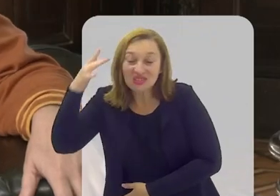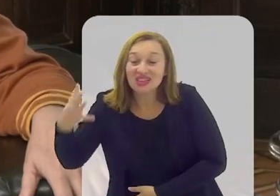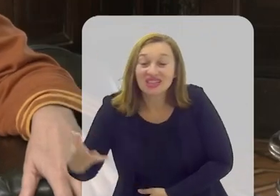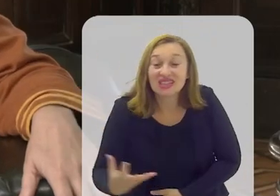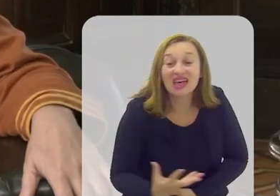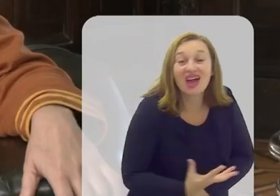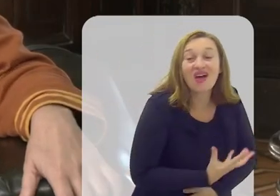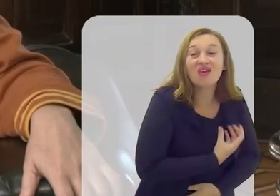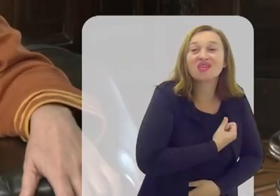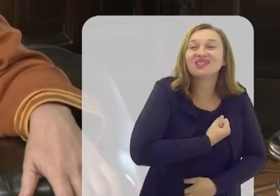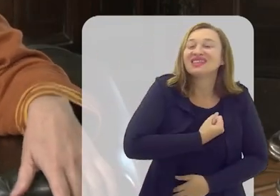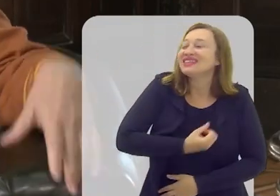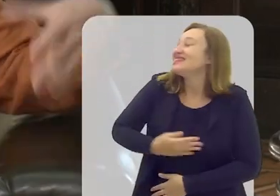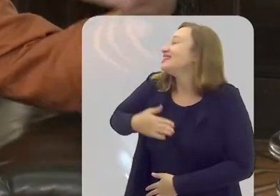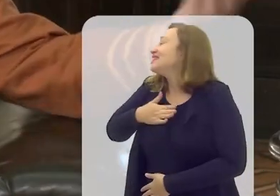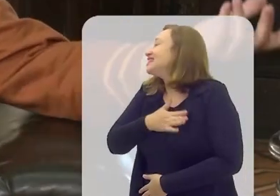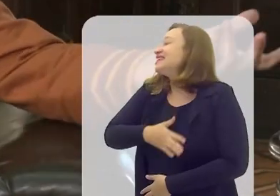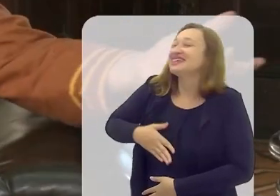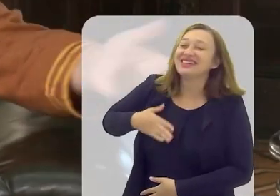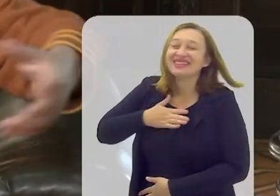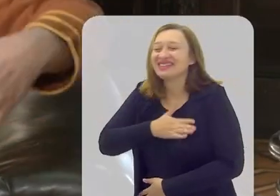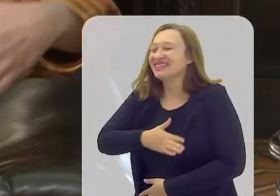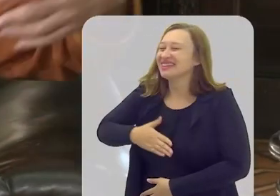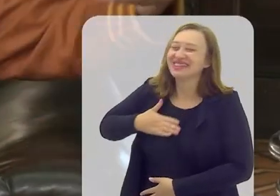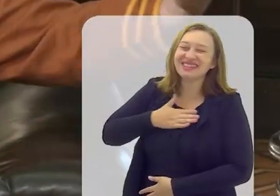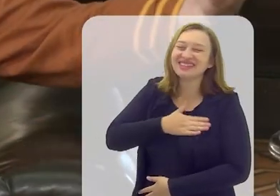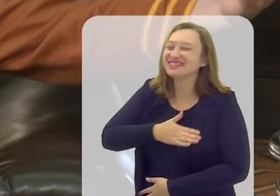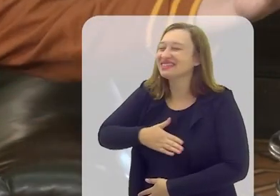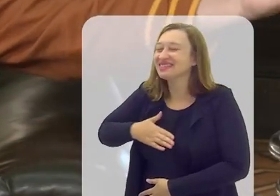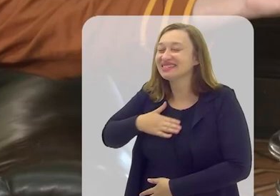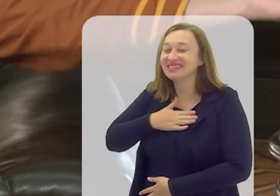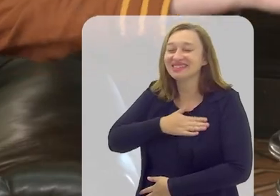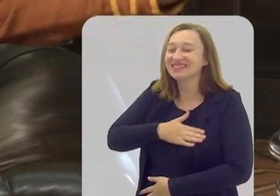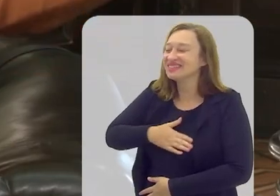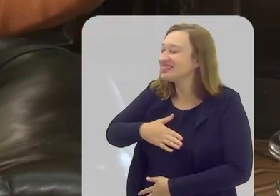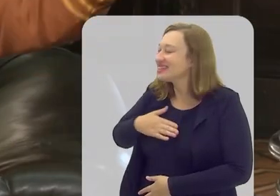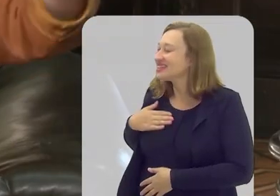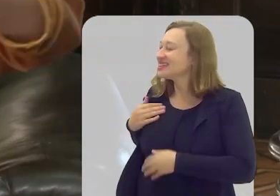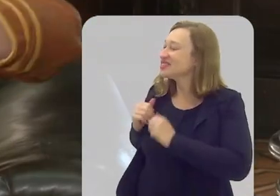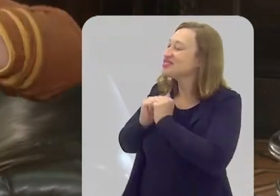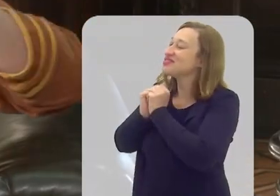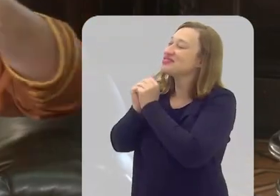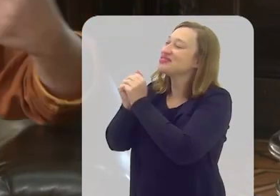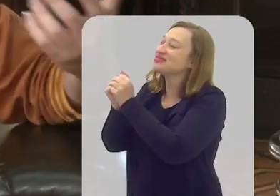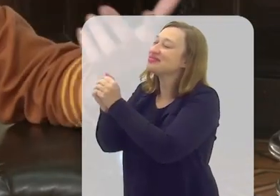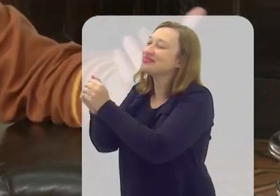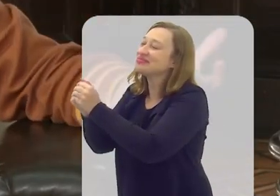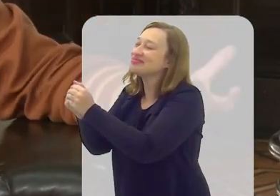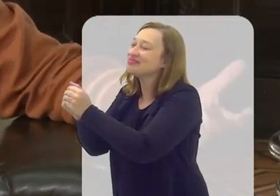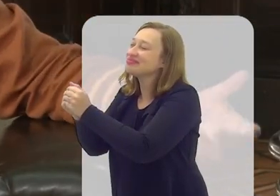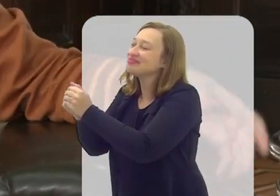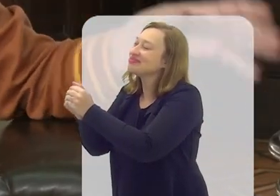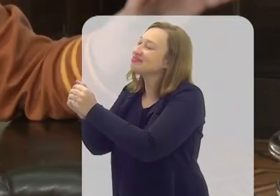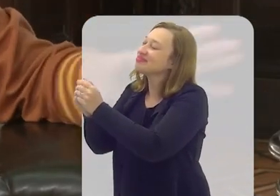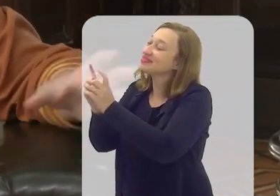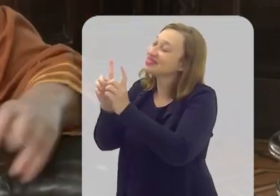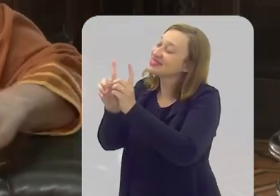os frutos, o meu prazer é contigo